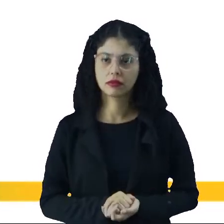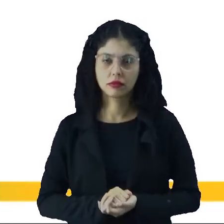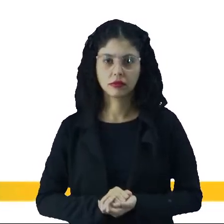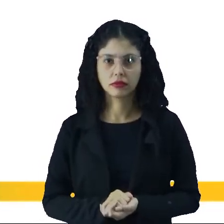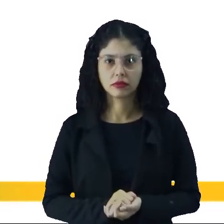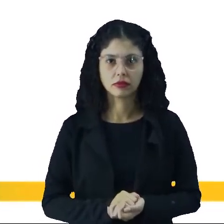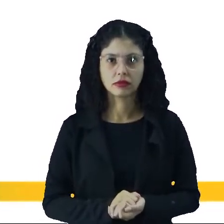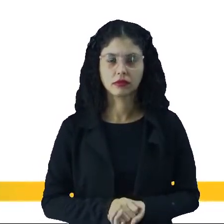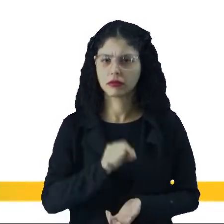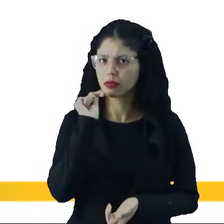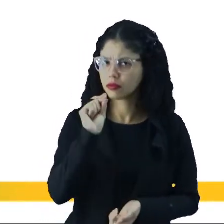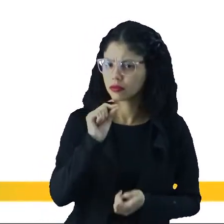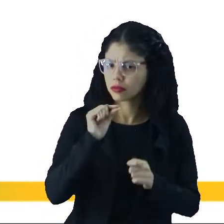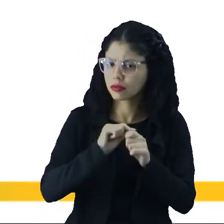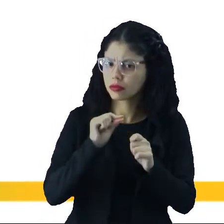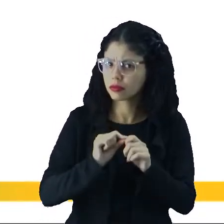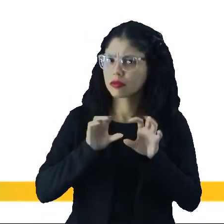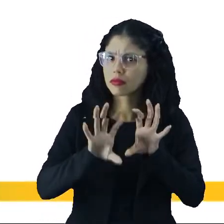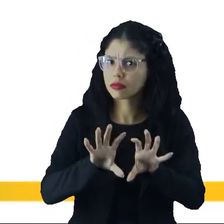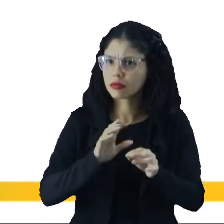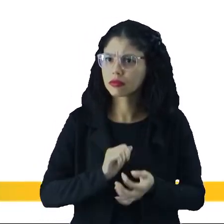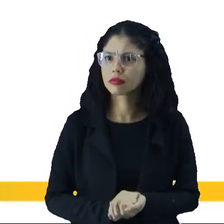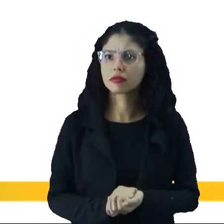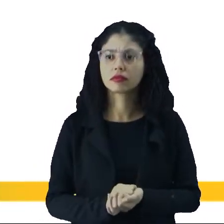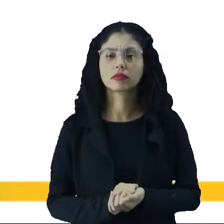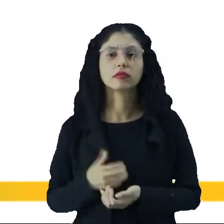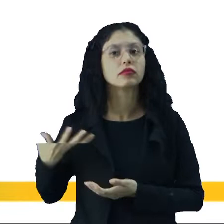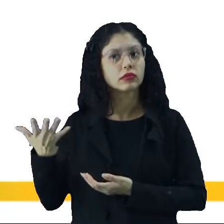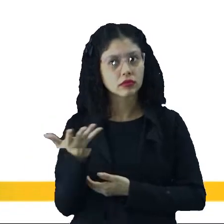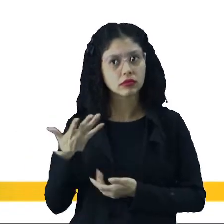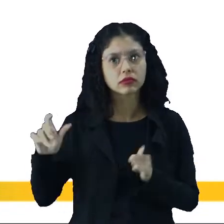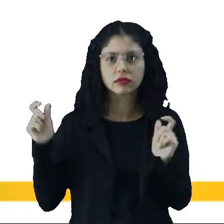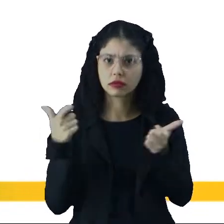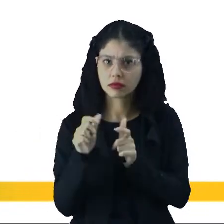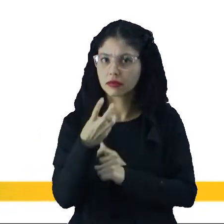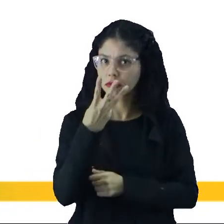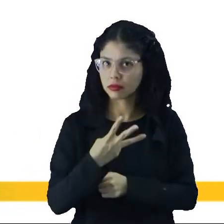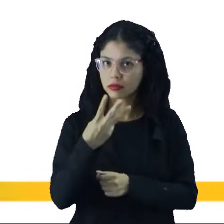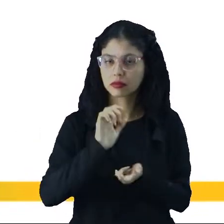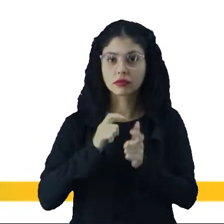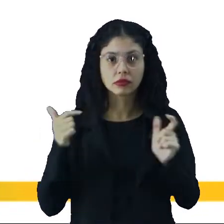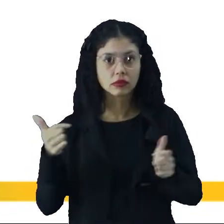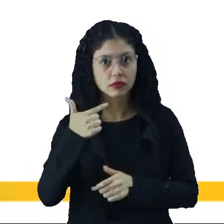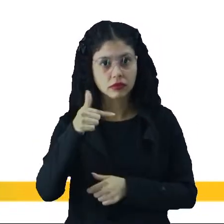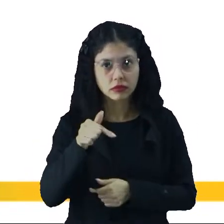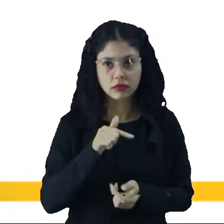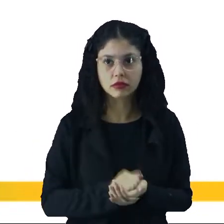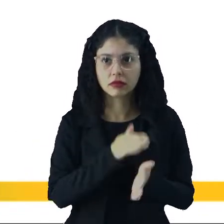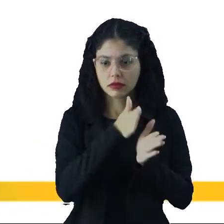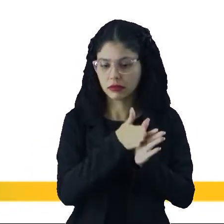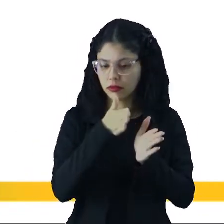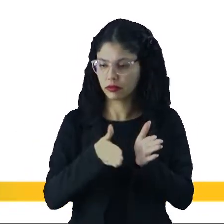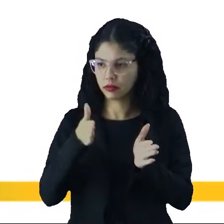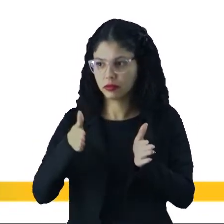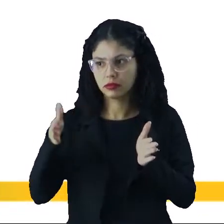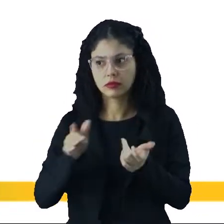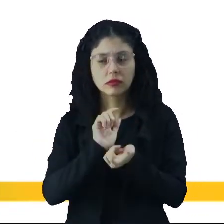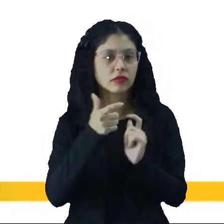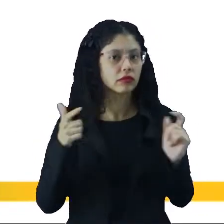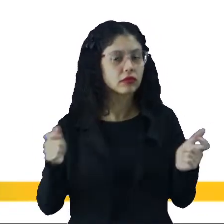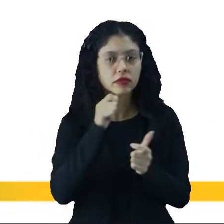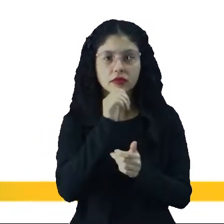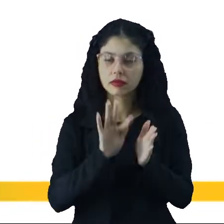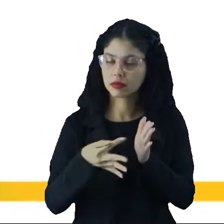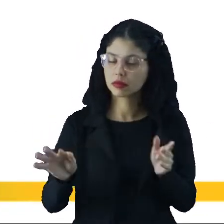27. O que a gente vai fazer aqui? A base menor é 3 e a maior é 27. Eu vou fatorar a base maior